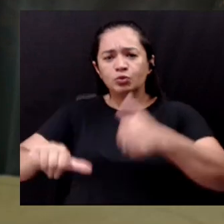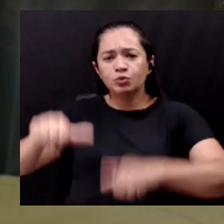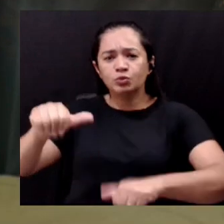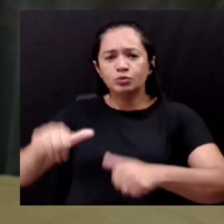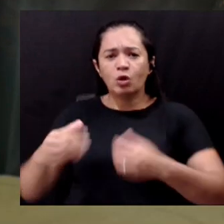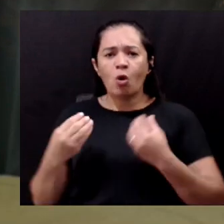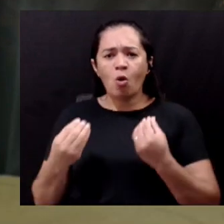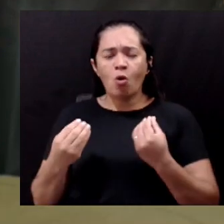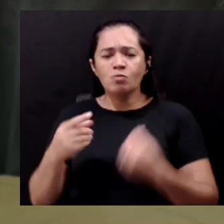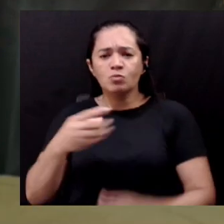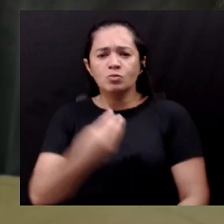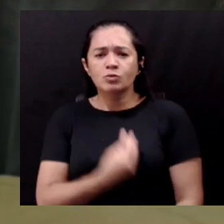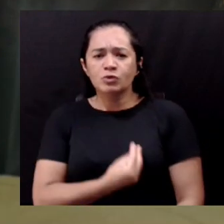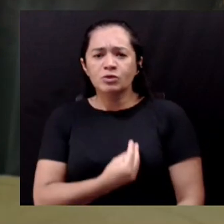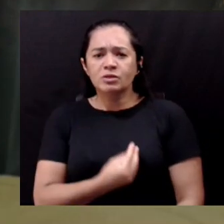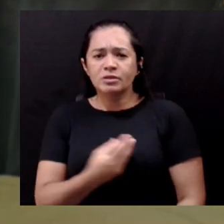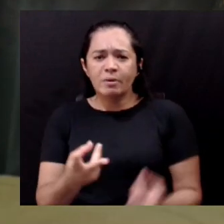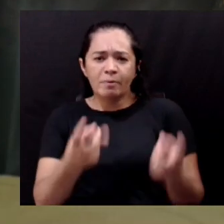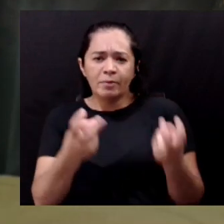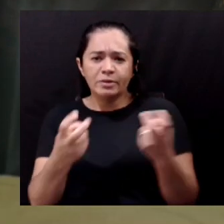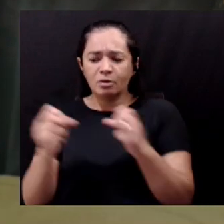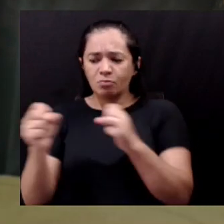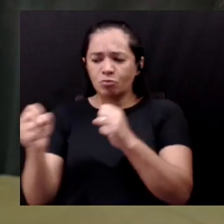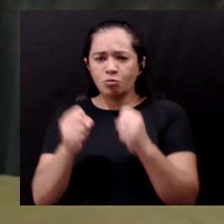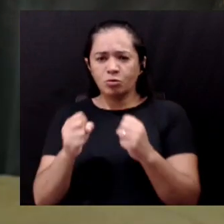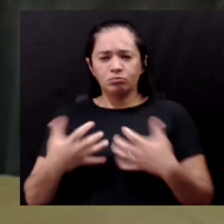ego? O WhatsApp está na tela, é